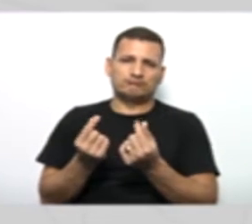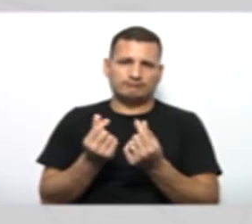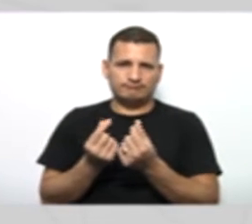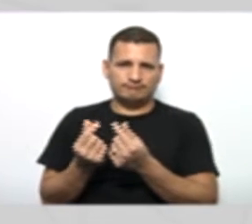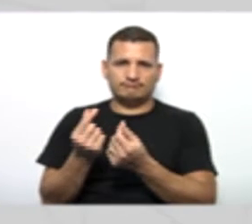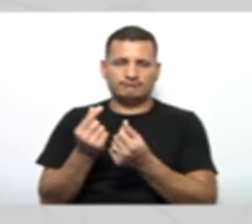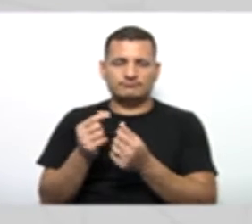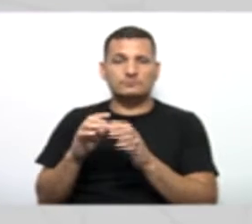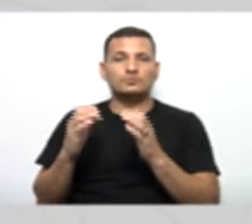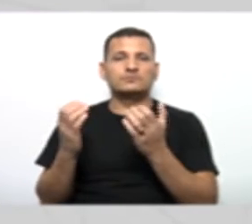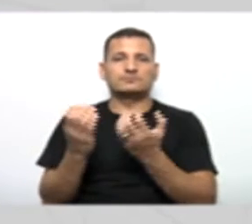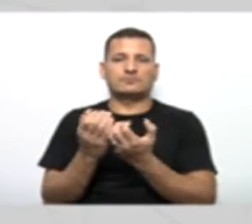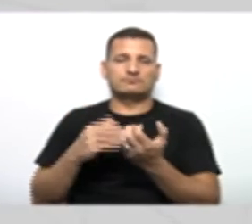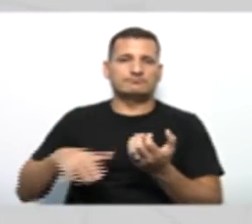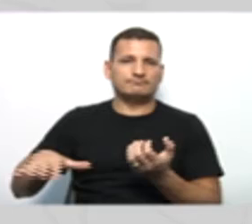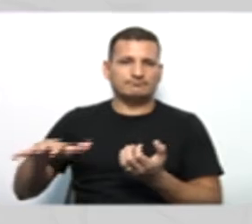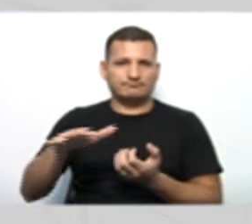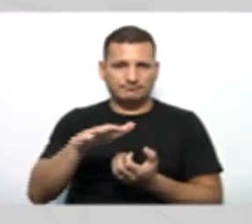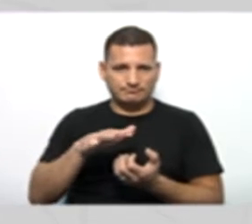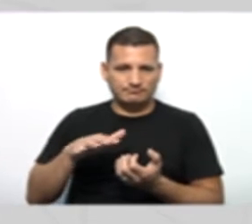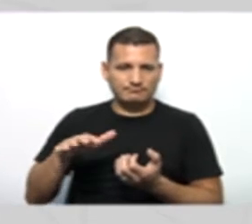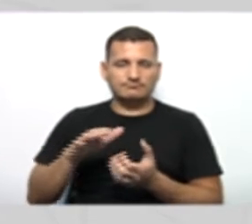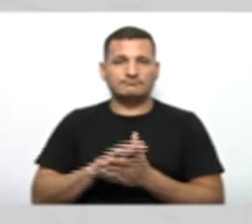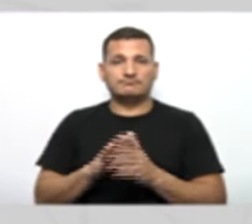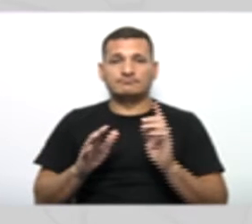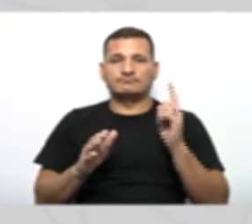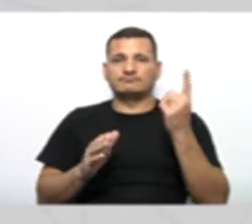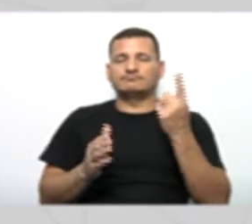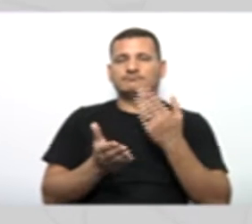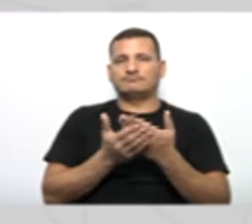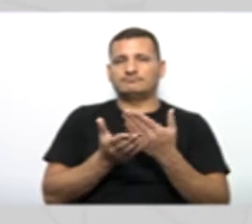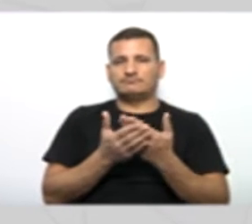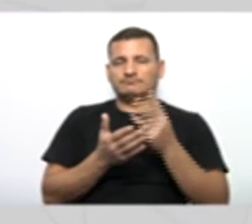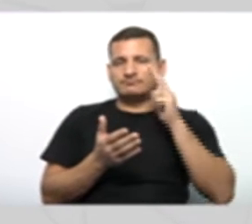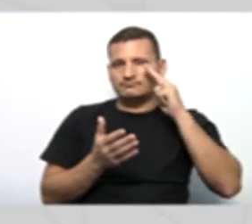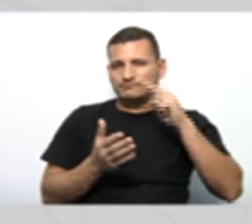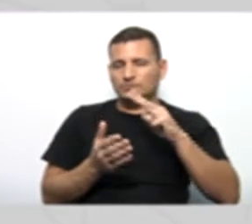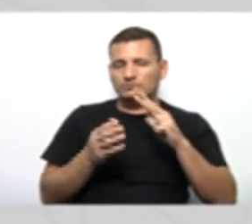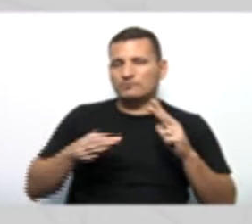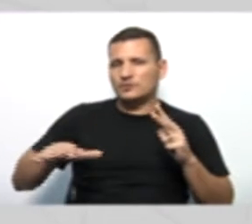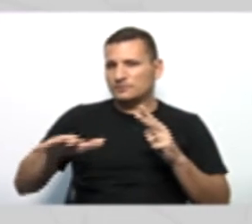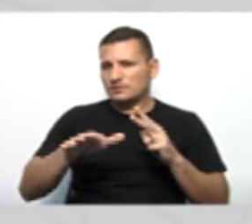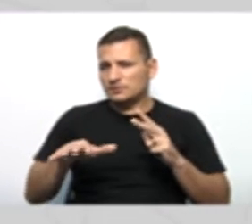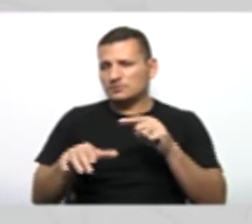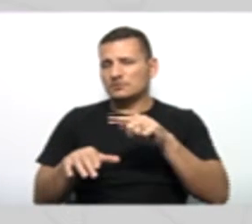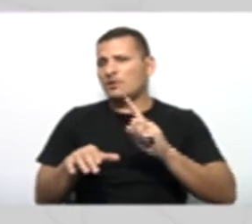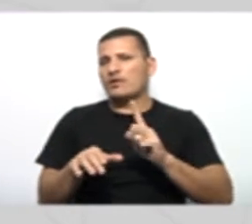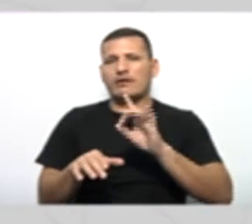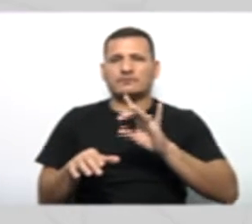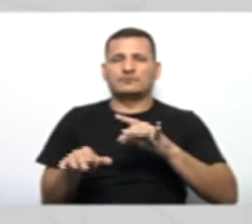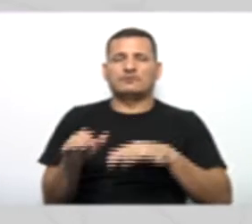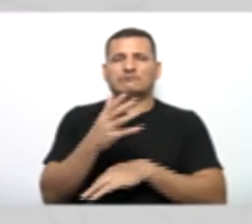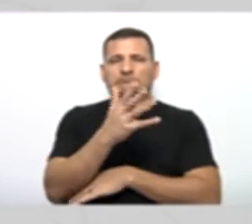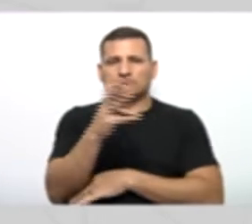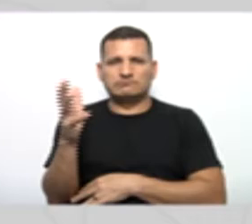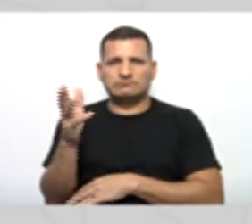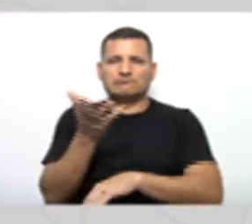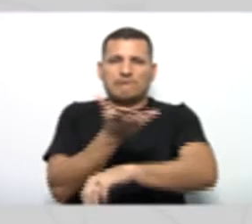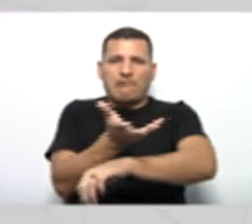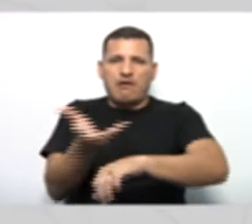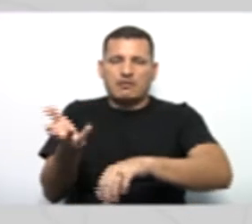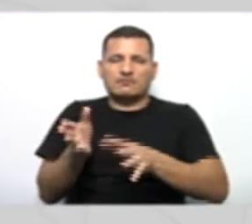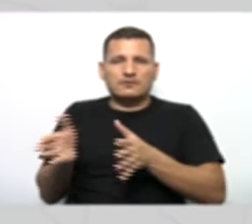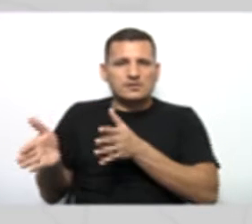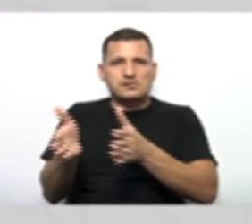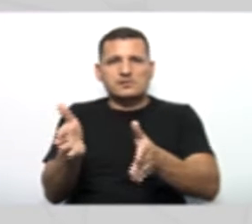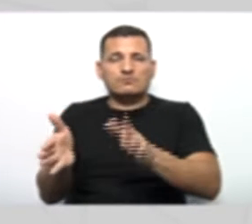empresa opera. Na primeira aula, nós vimos que o meio ambiente não é somente matas, rios, mas é tudo aquilo